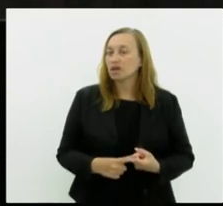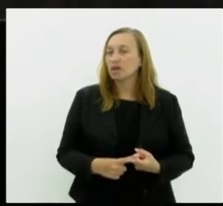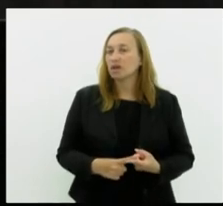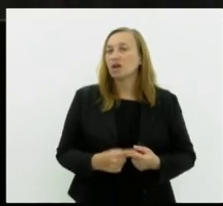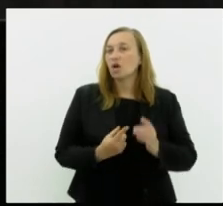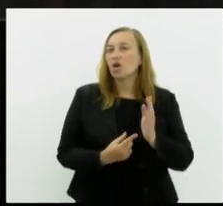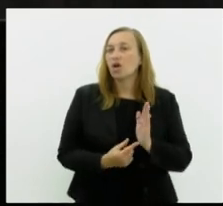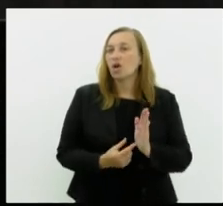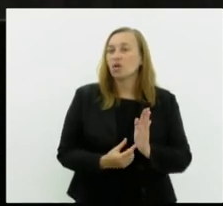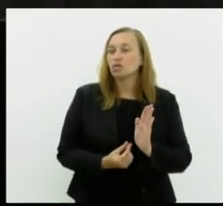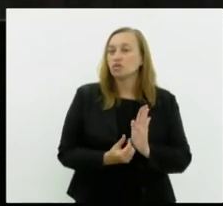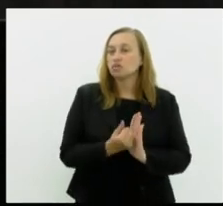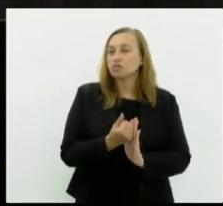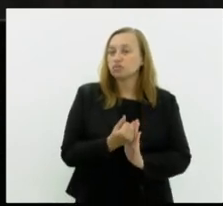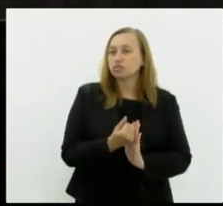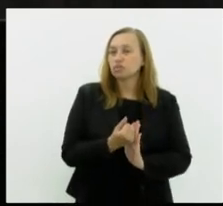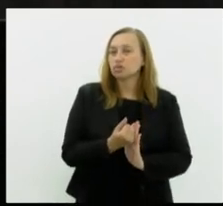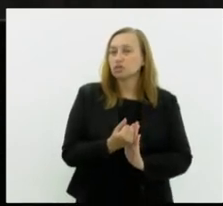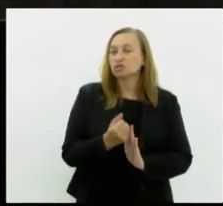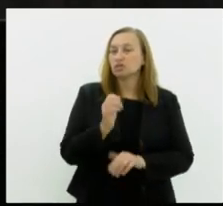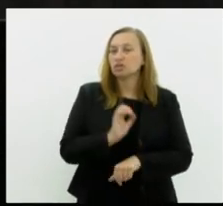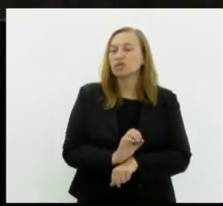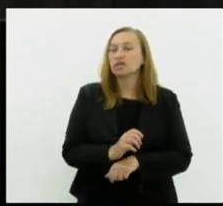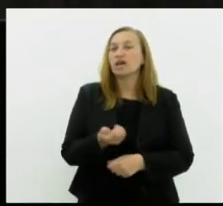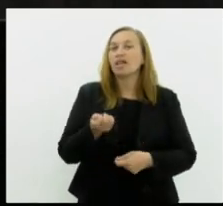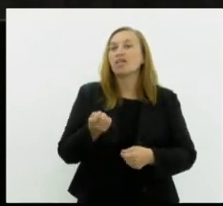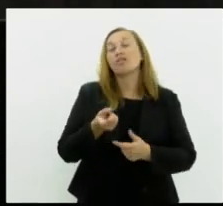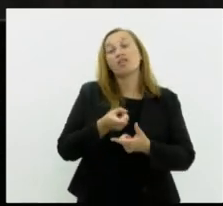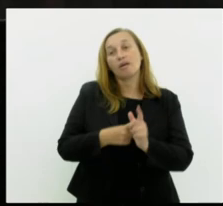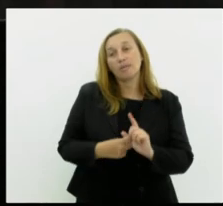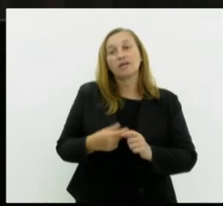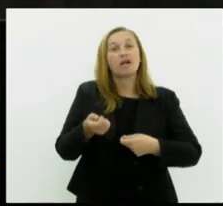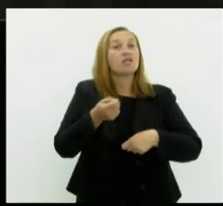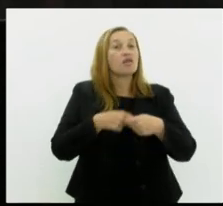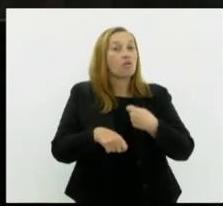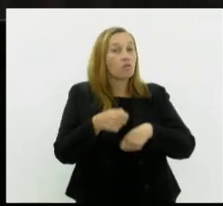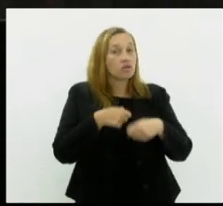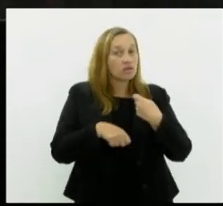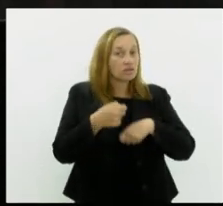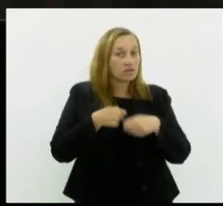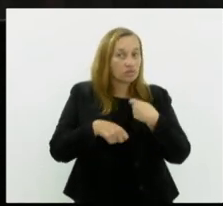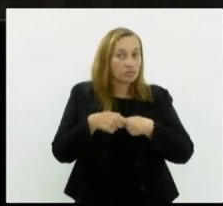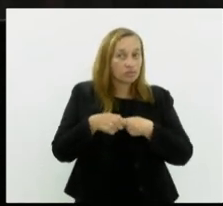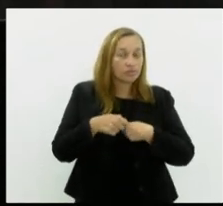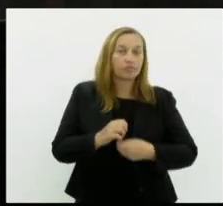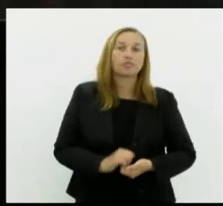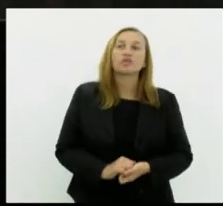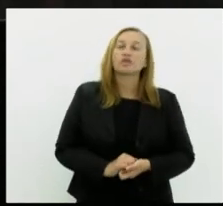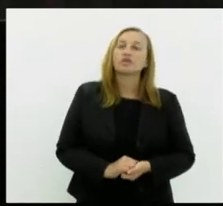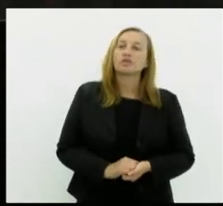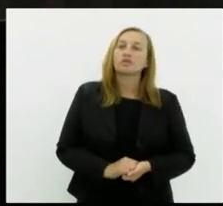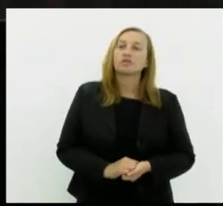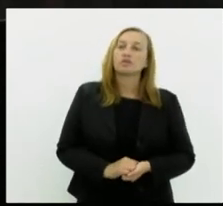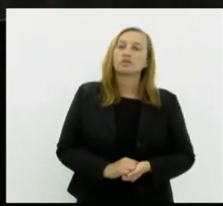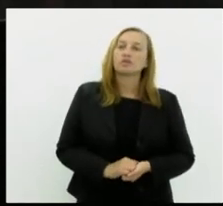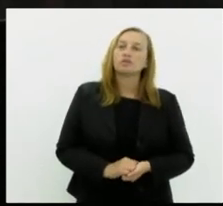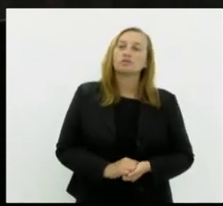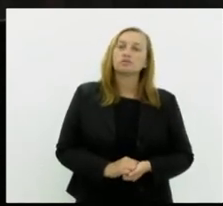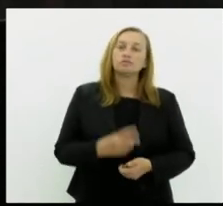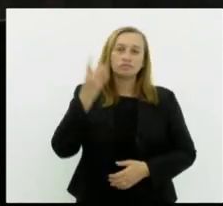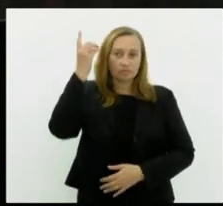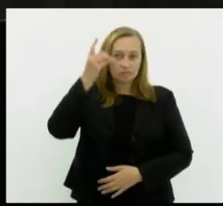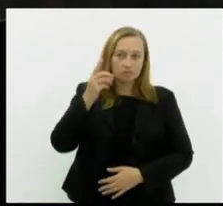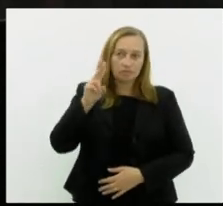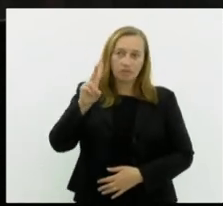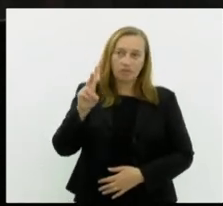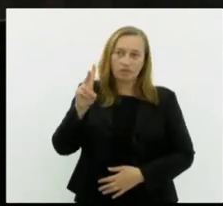Estado depende dessa renegociação. O deputado